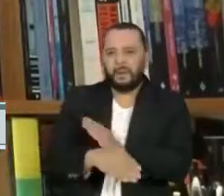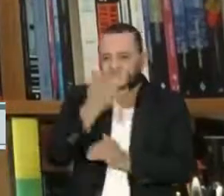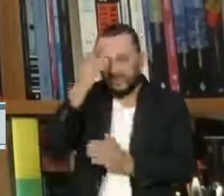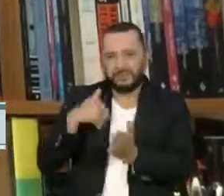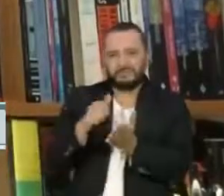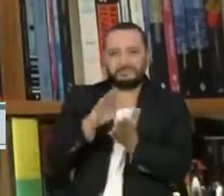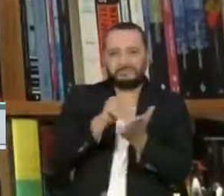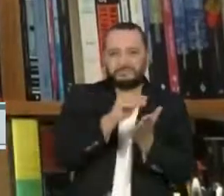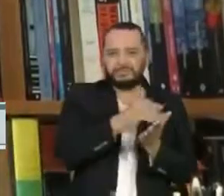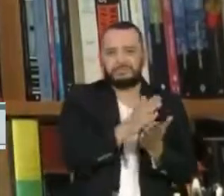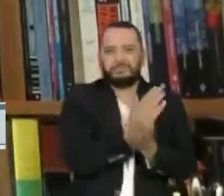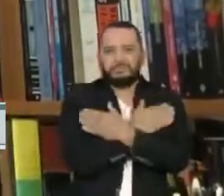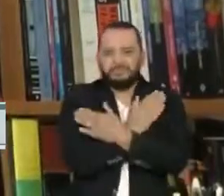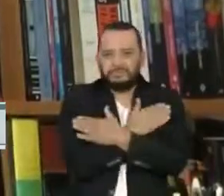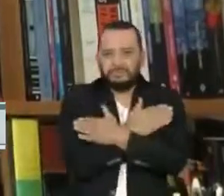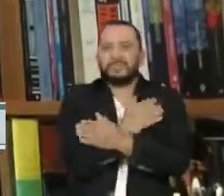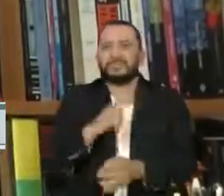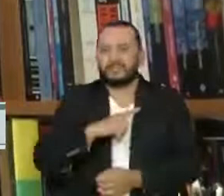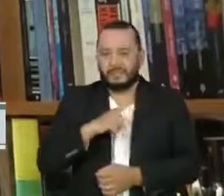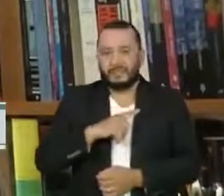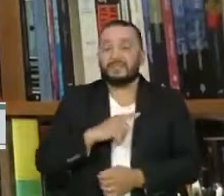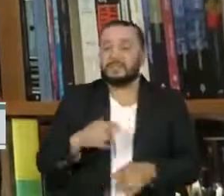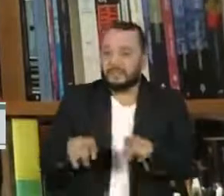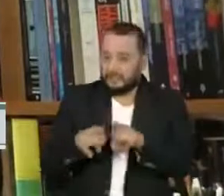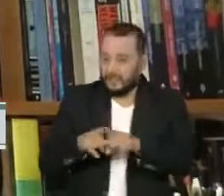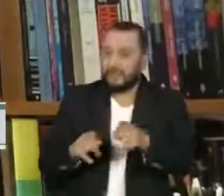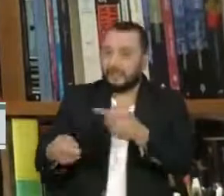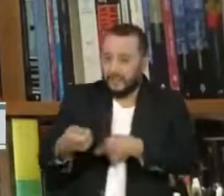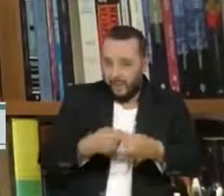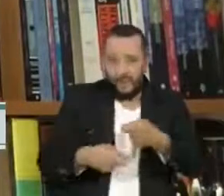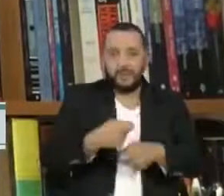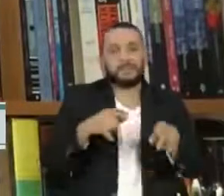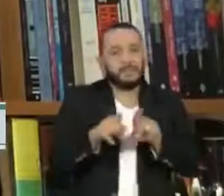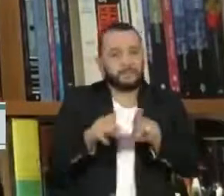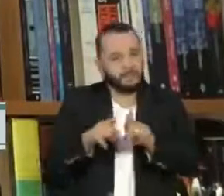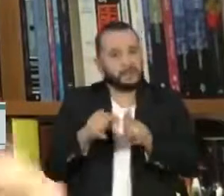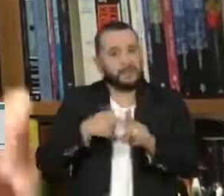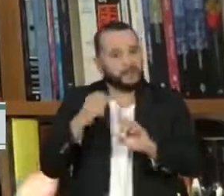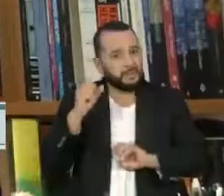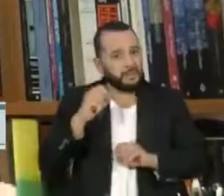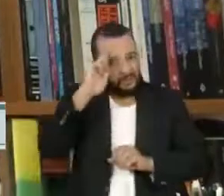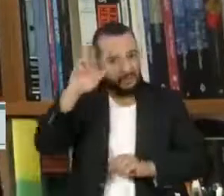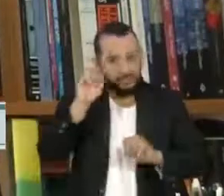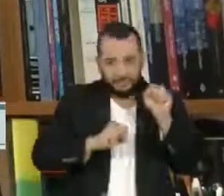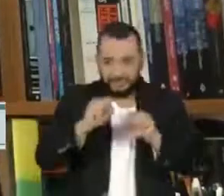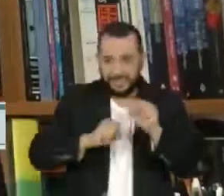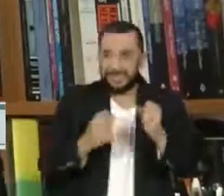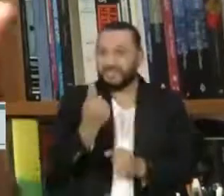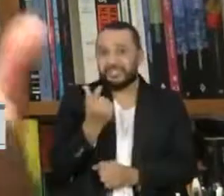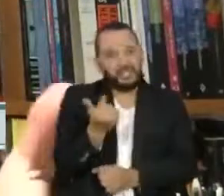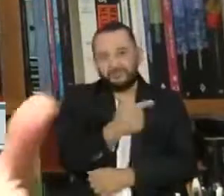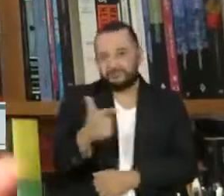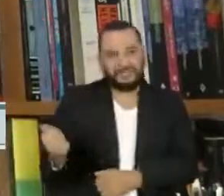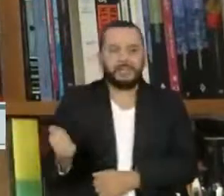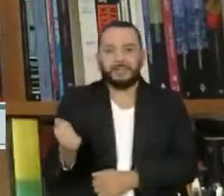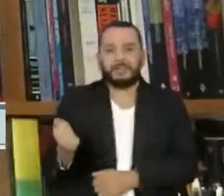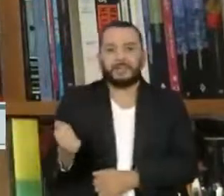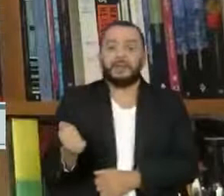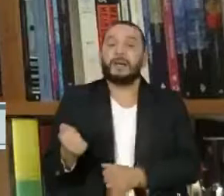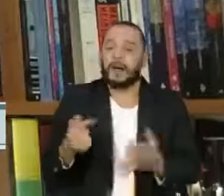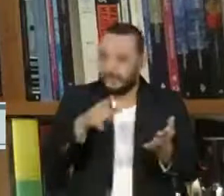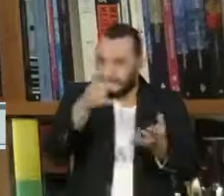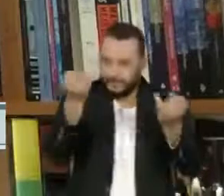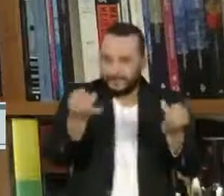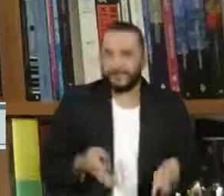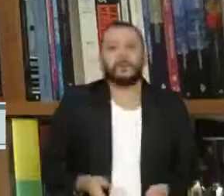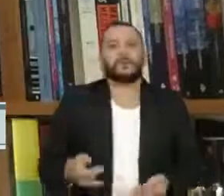achando emprego. Muitos pequenos negócios, não é? Empresários individuais estão sem capital de giro. E aí você lembrou muito